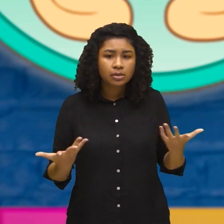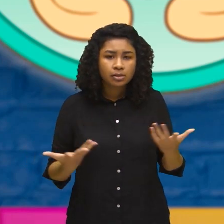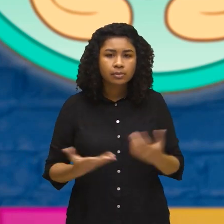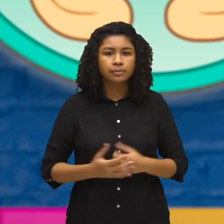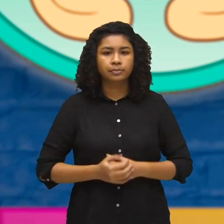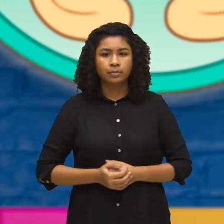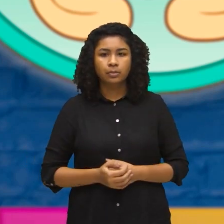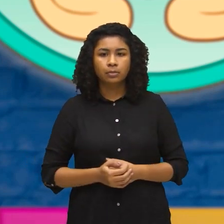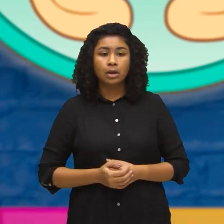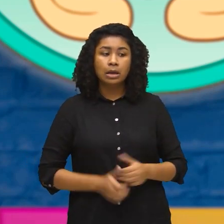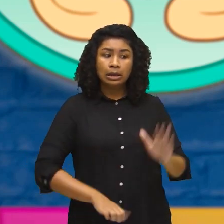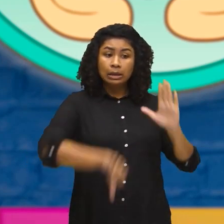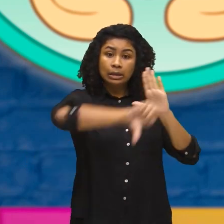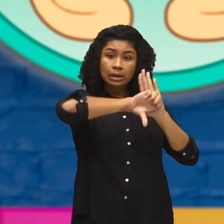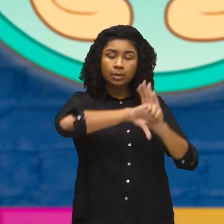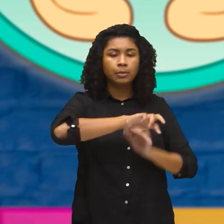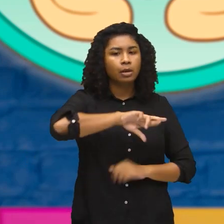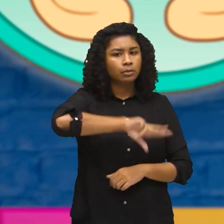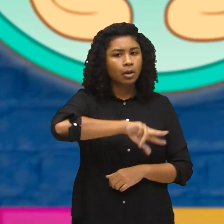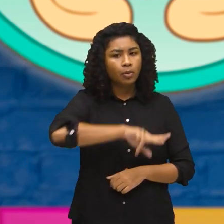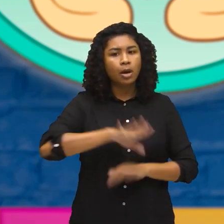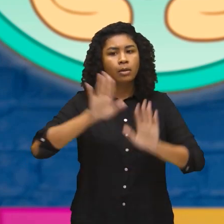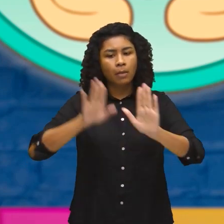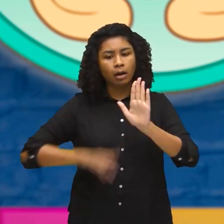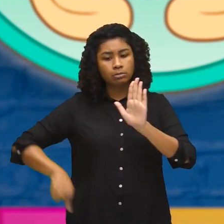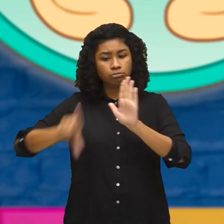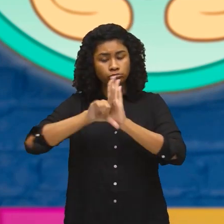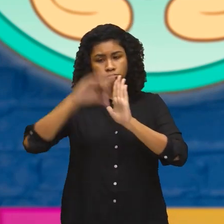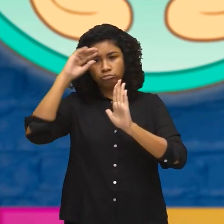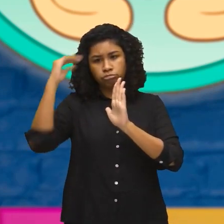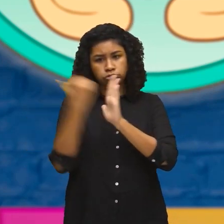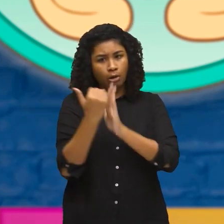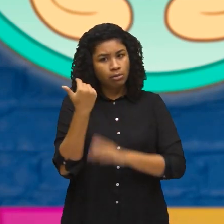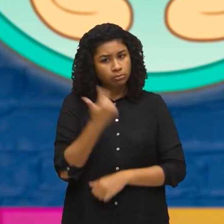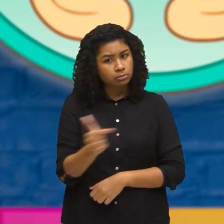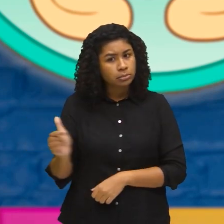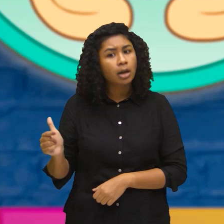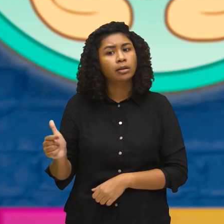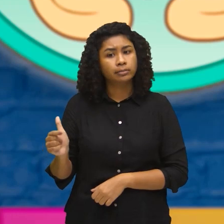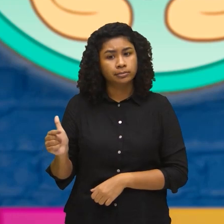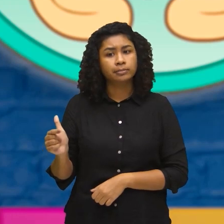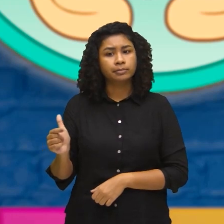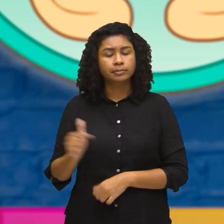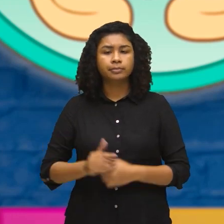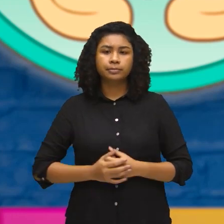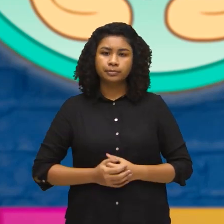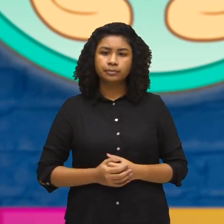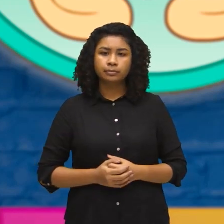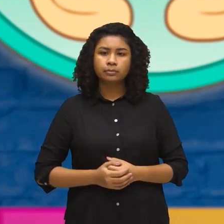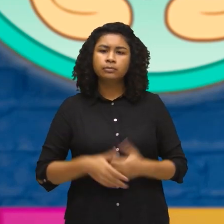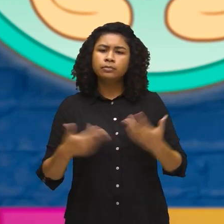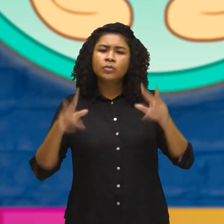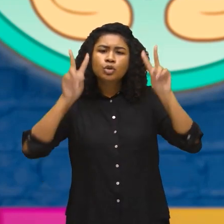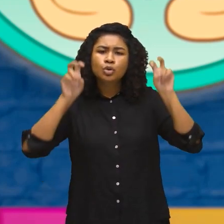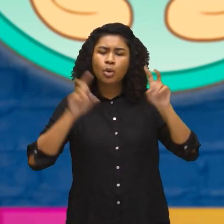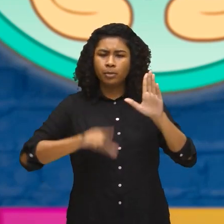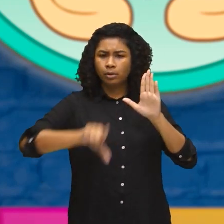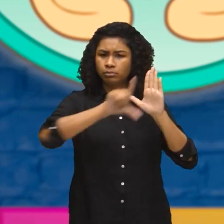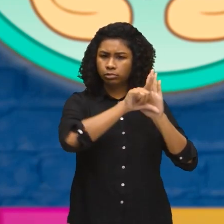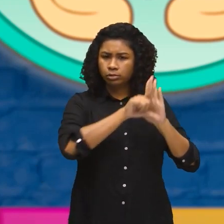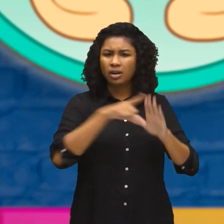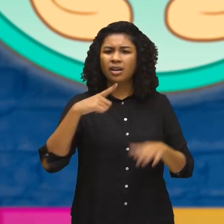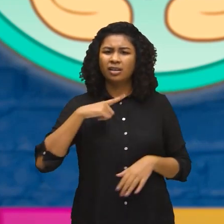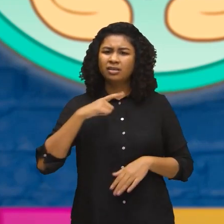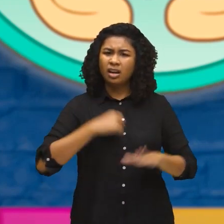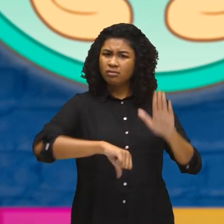cometer crime, mas uma infração penal. Então, ainda de acordo com a legislação, diversos crimes,